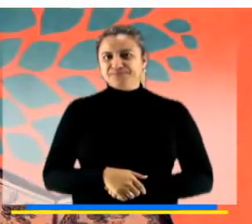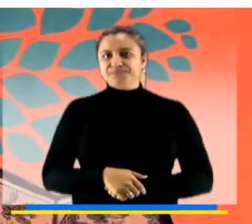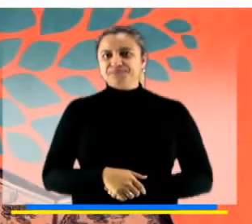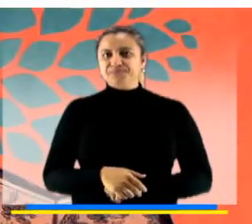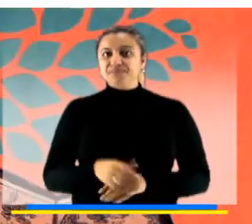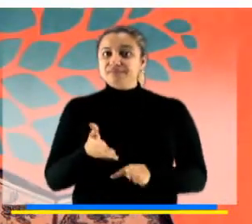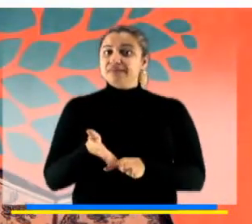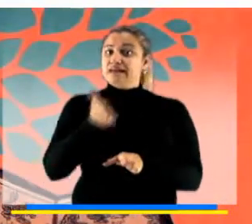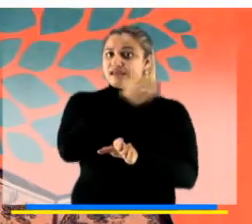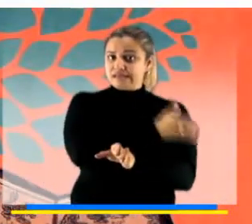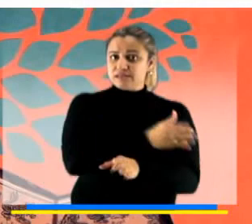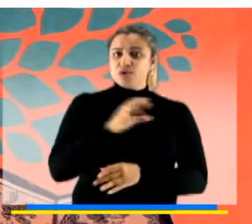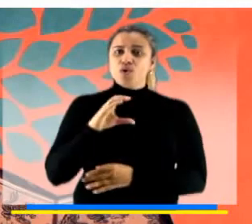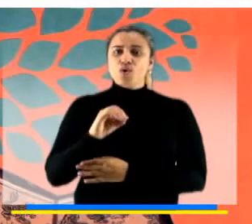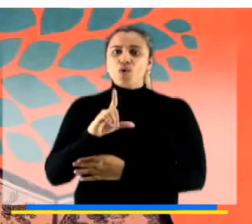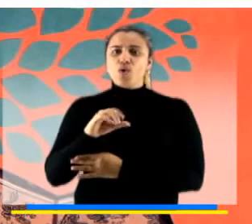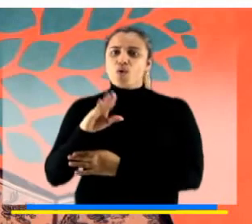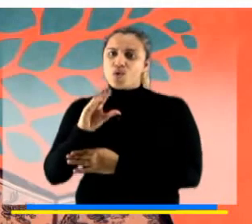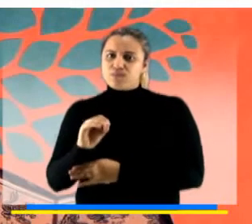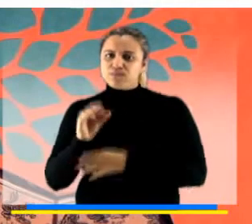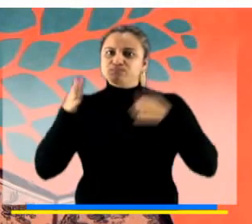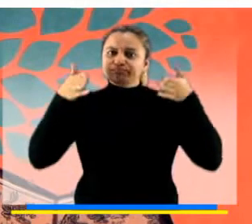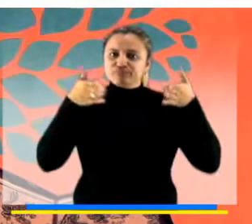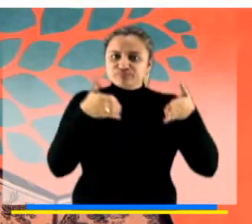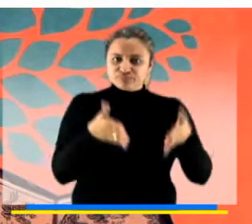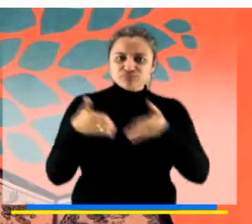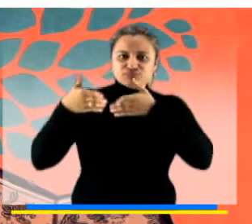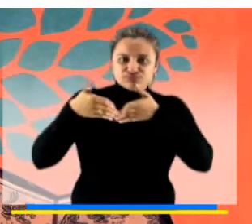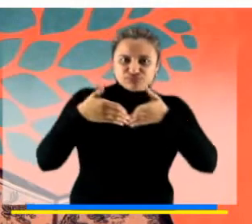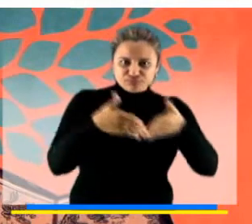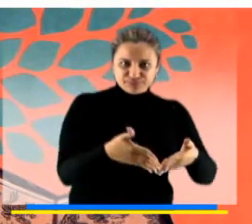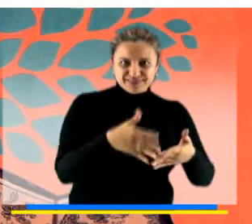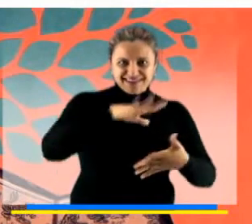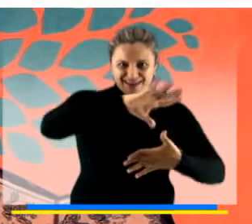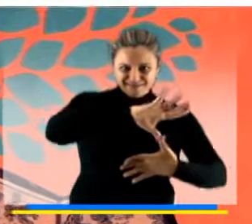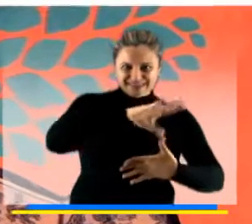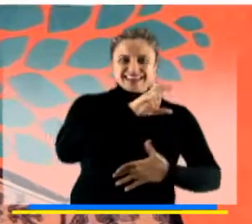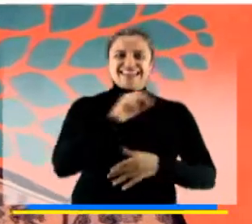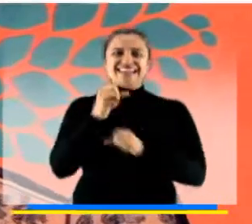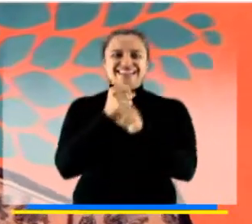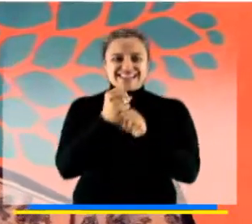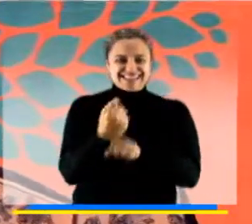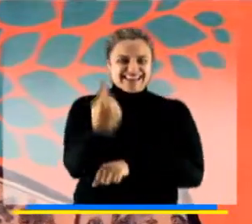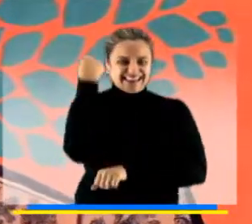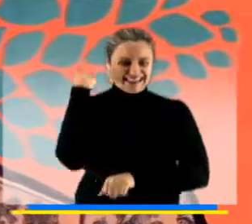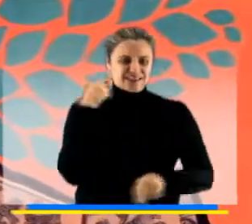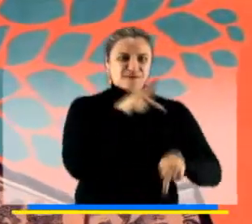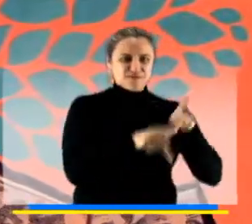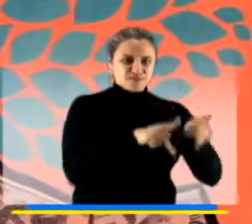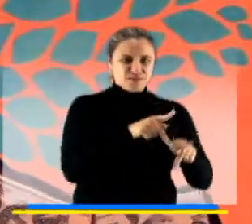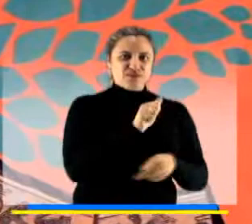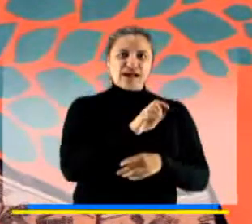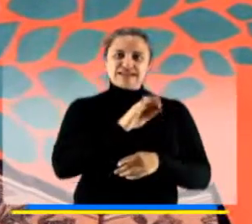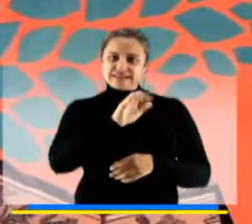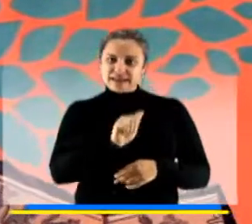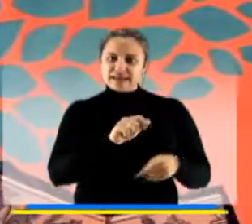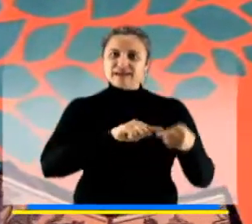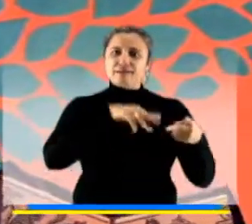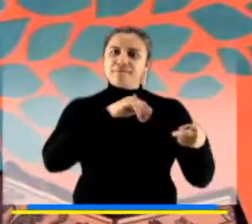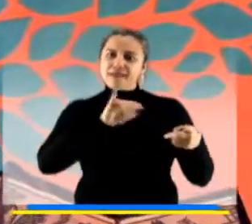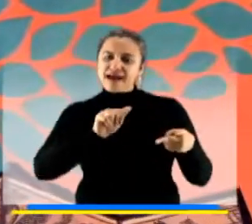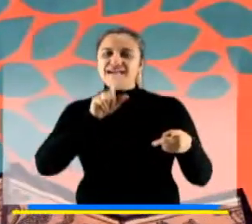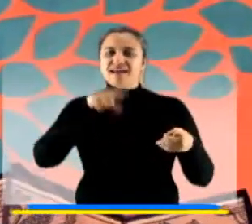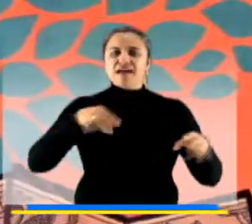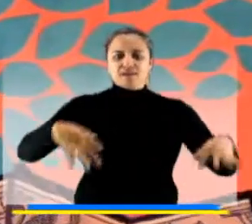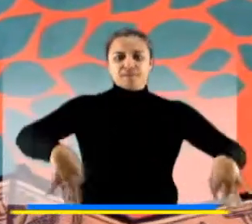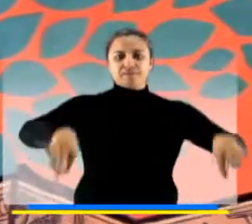Antes que Colombo chegasse à América, há 500 anos, os astecas e os maias faziam um tipo de